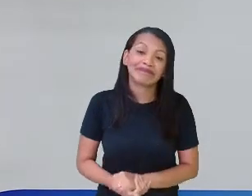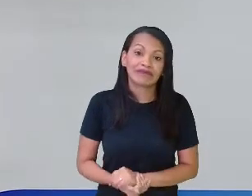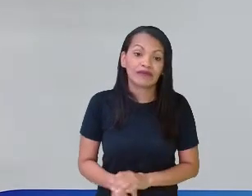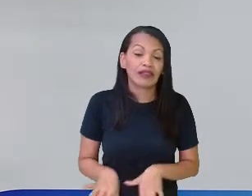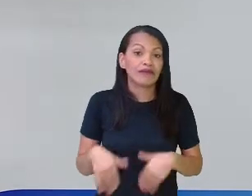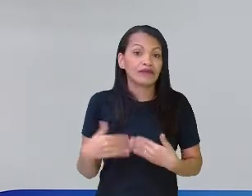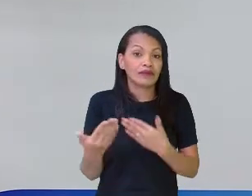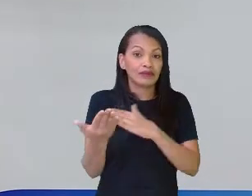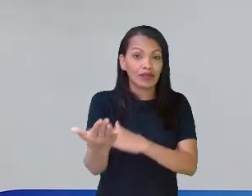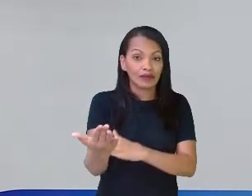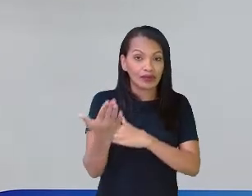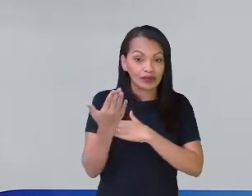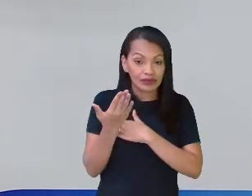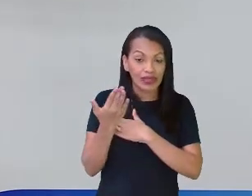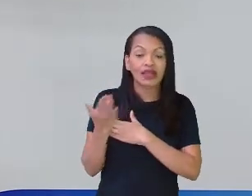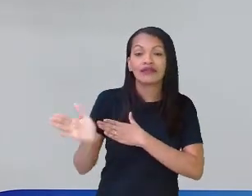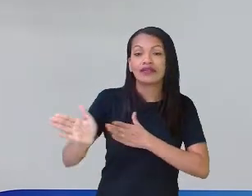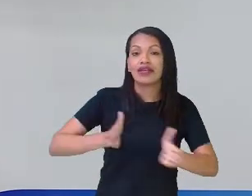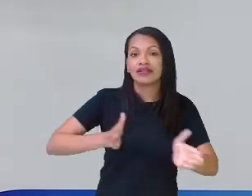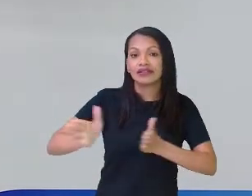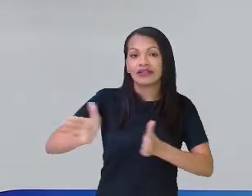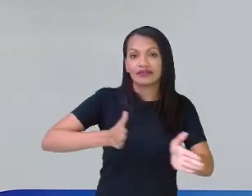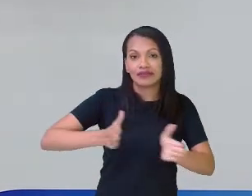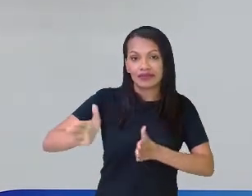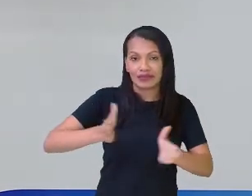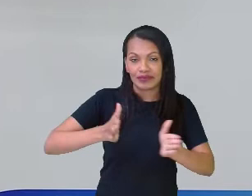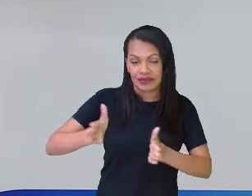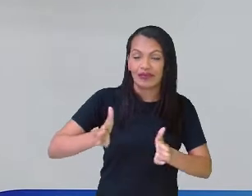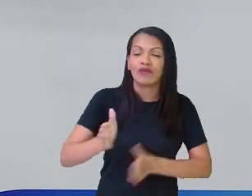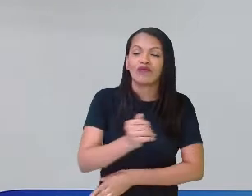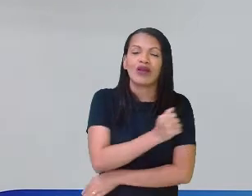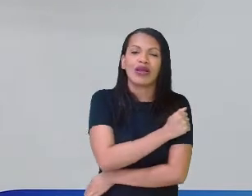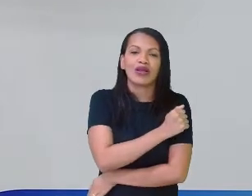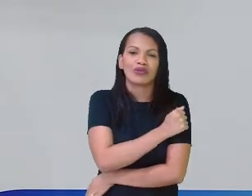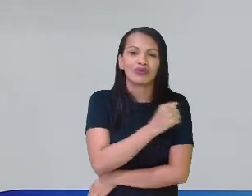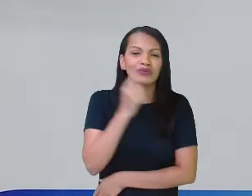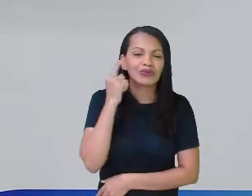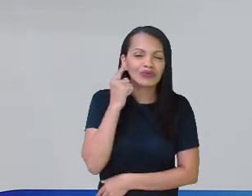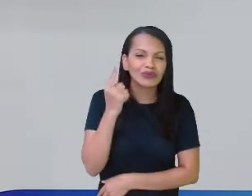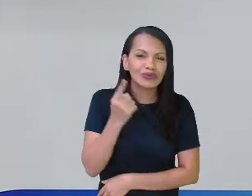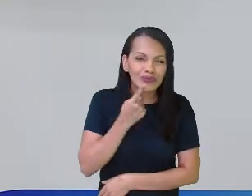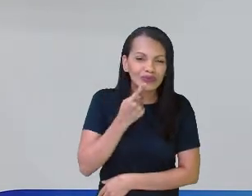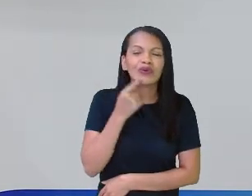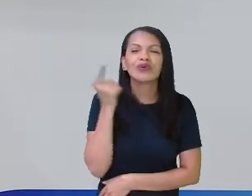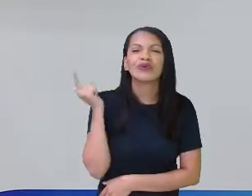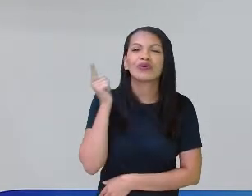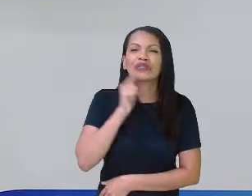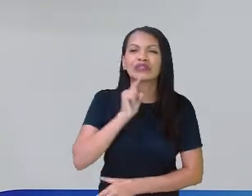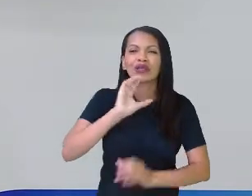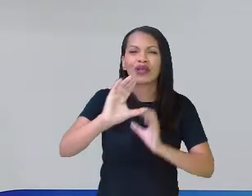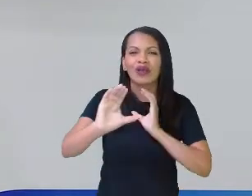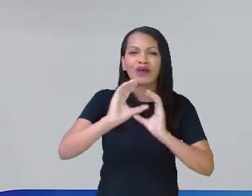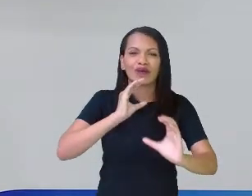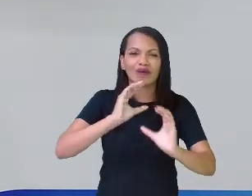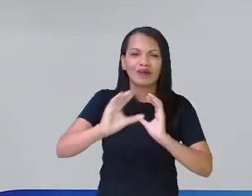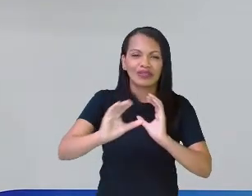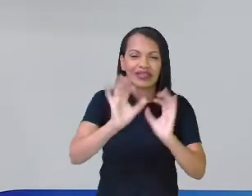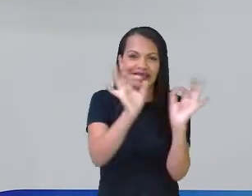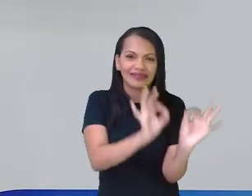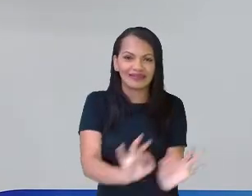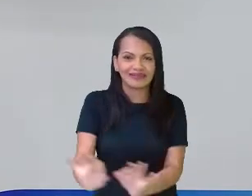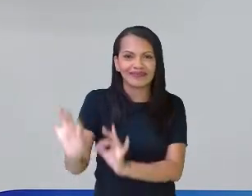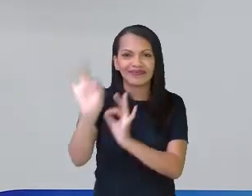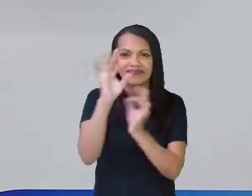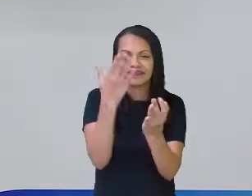Para me ajudar com acessibilidade, para que mais pessoas consigam, né, acompanhar essas aulas do